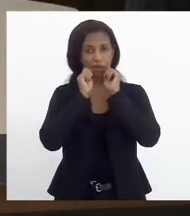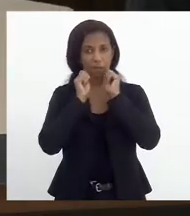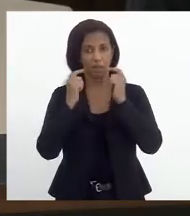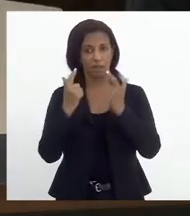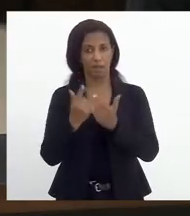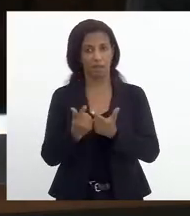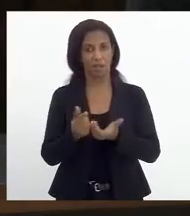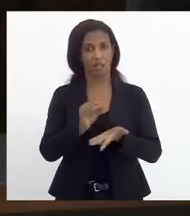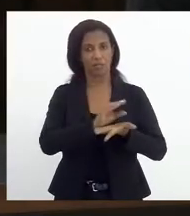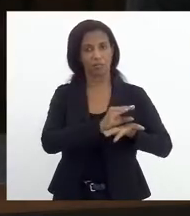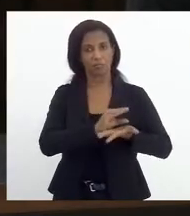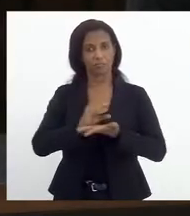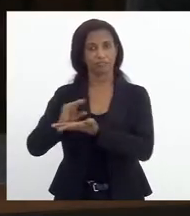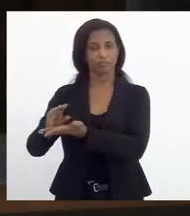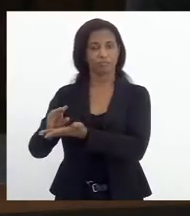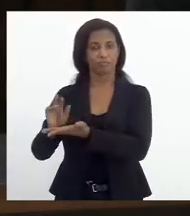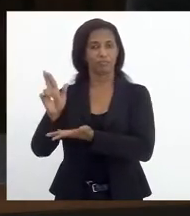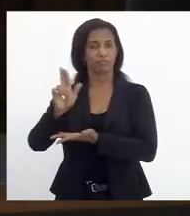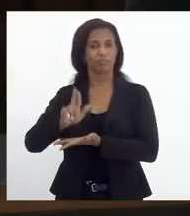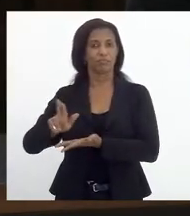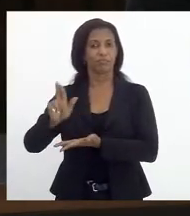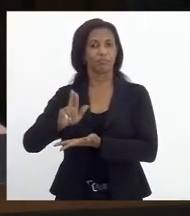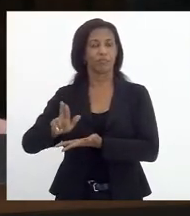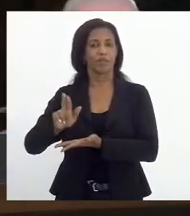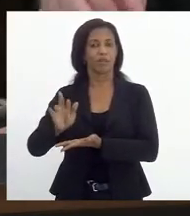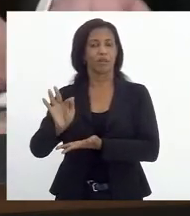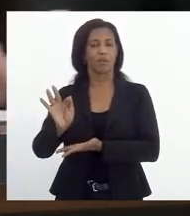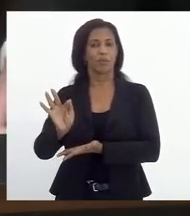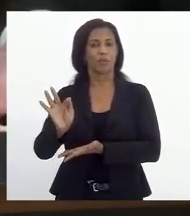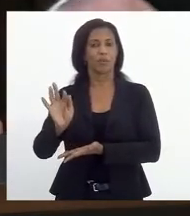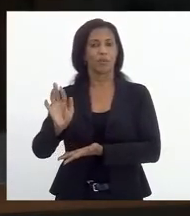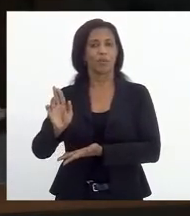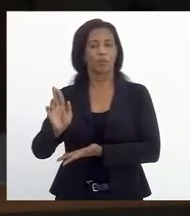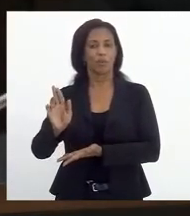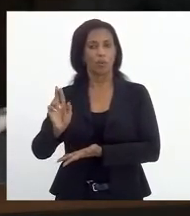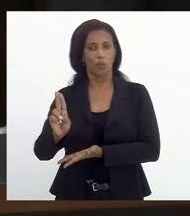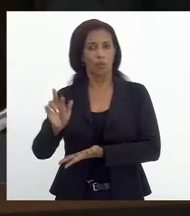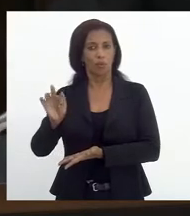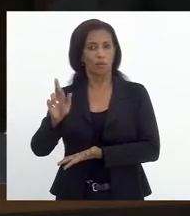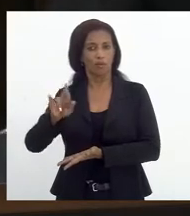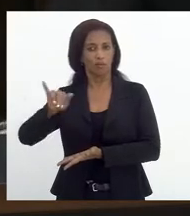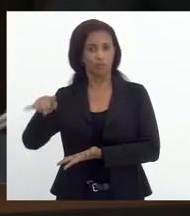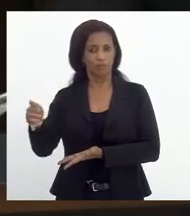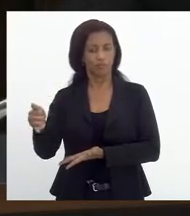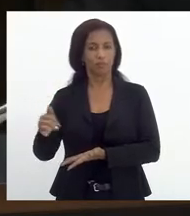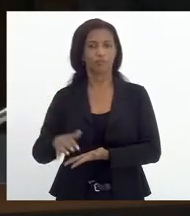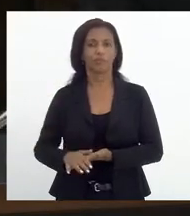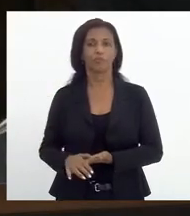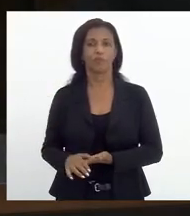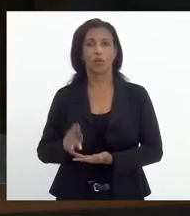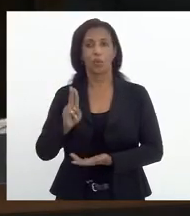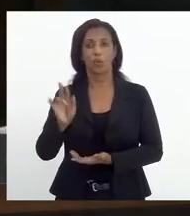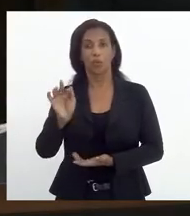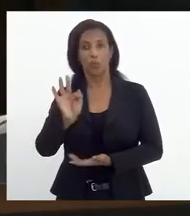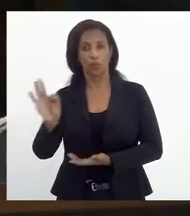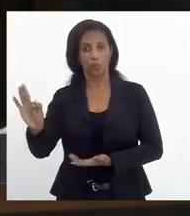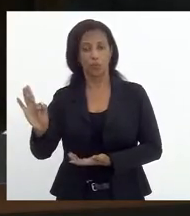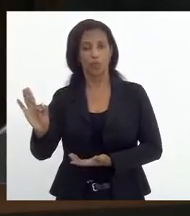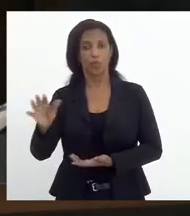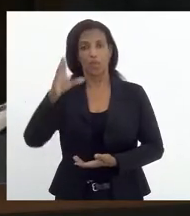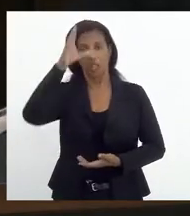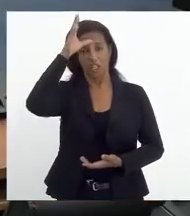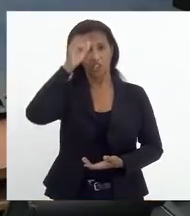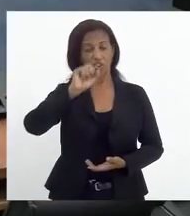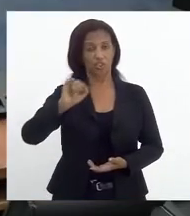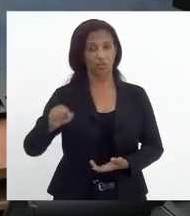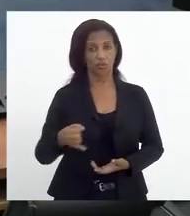à Universidade Federal Fluminense, em homenagem à Tia Ju.